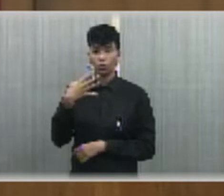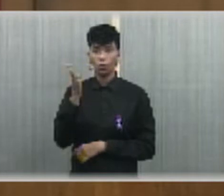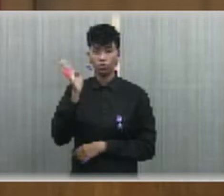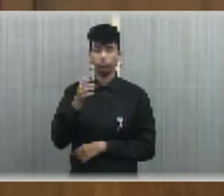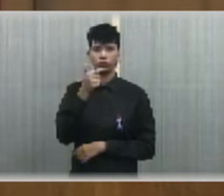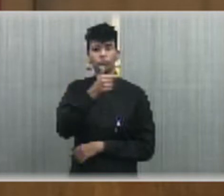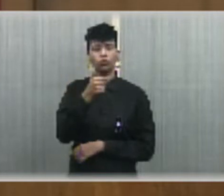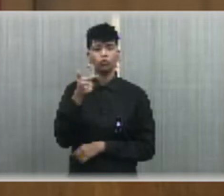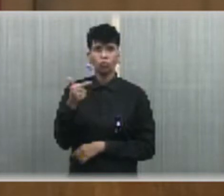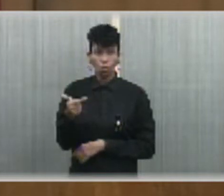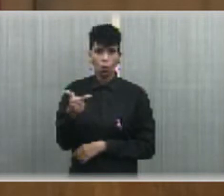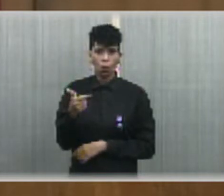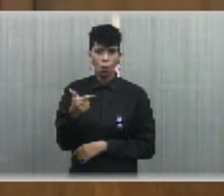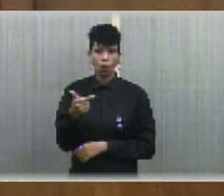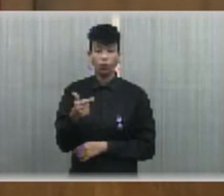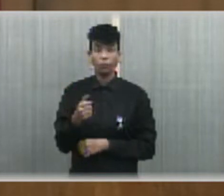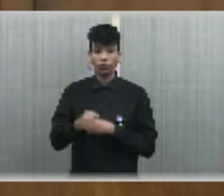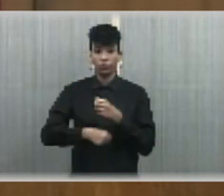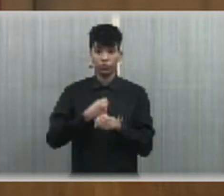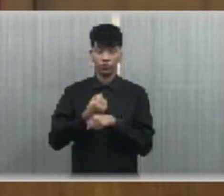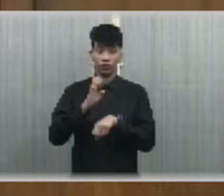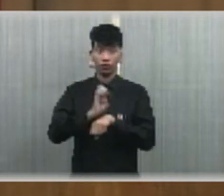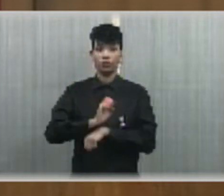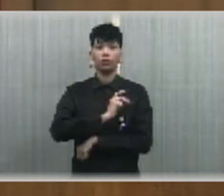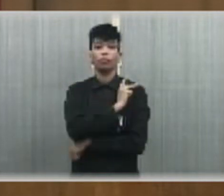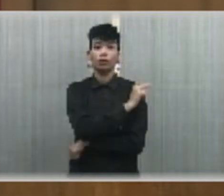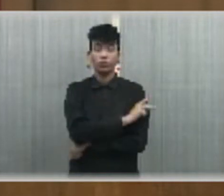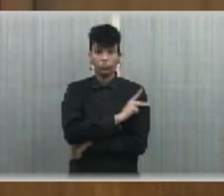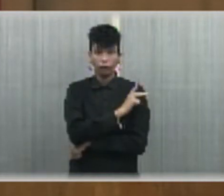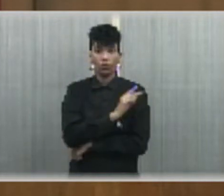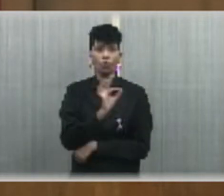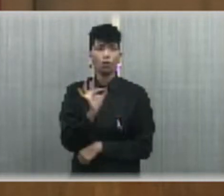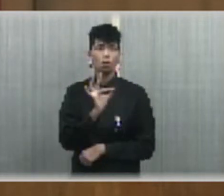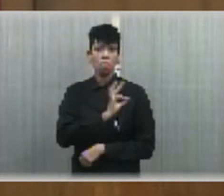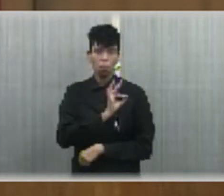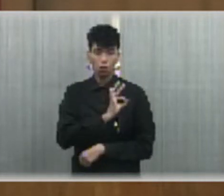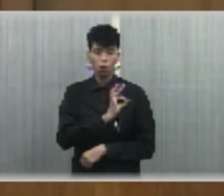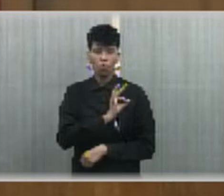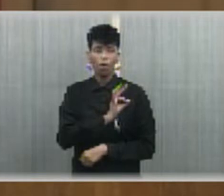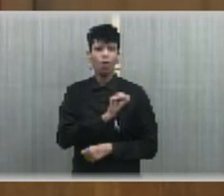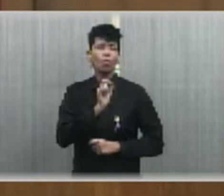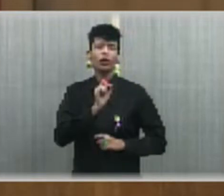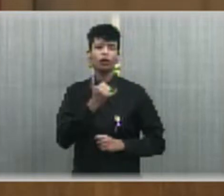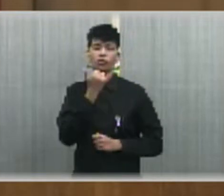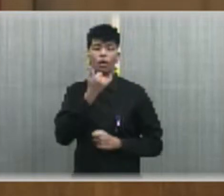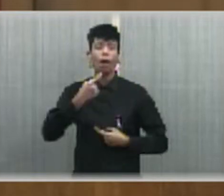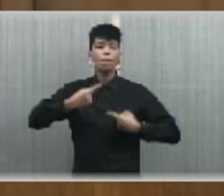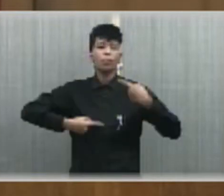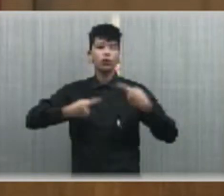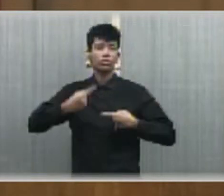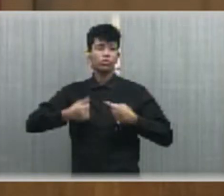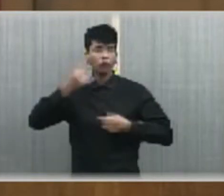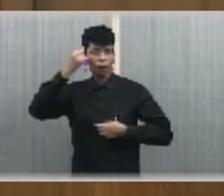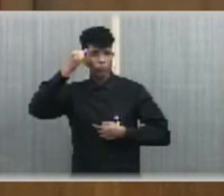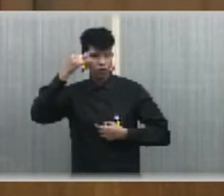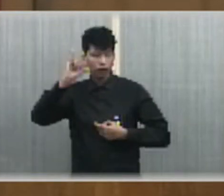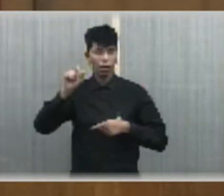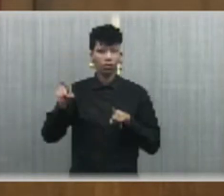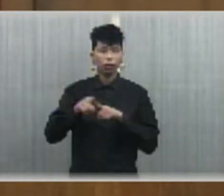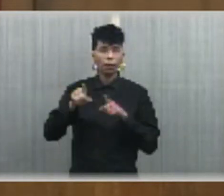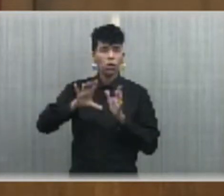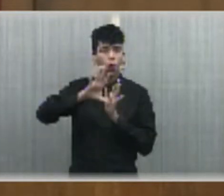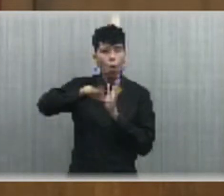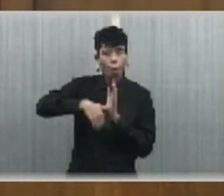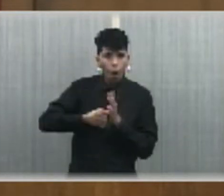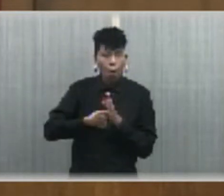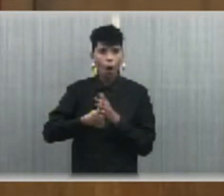AL 28284/2022, que institui no âmbito do Estado do Piauí a política estadual de prevenção e combate a furtos e